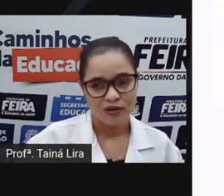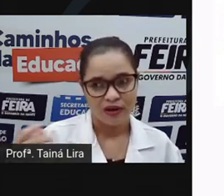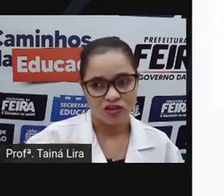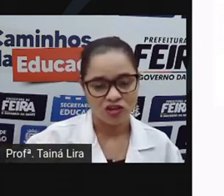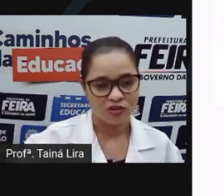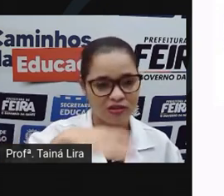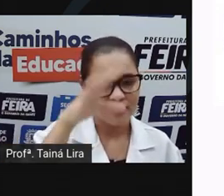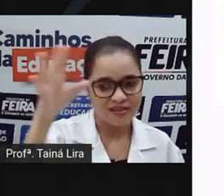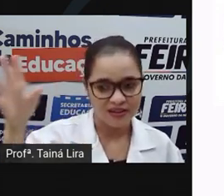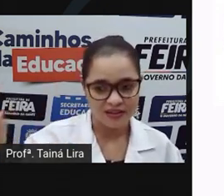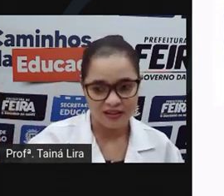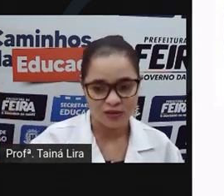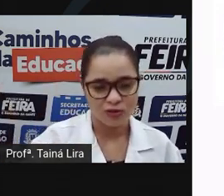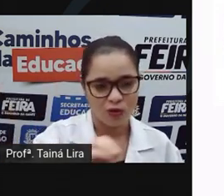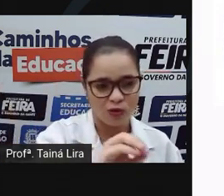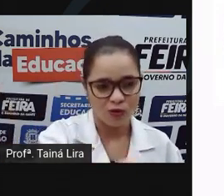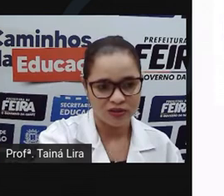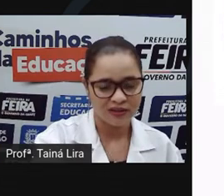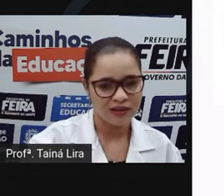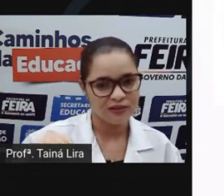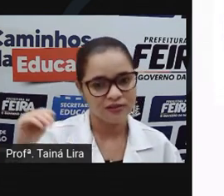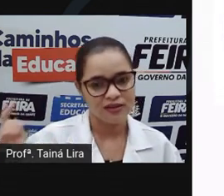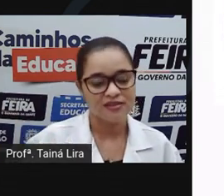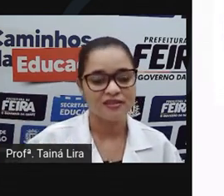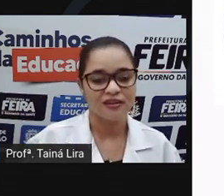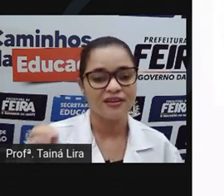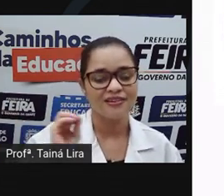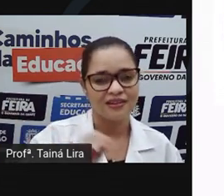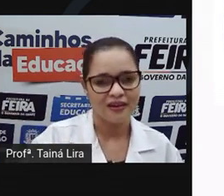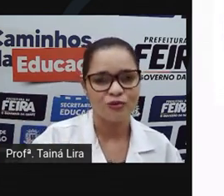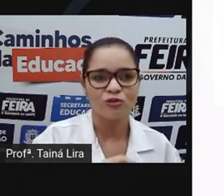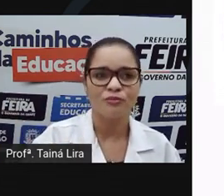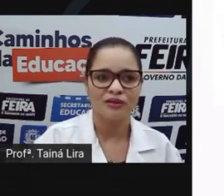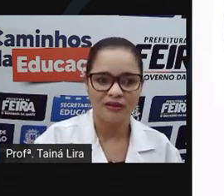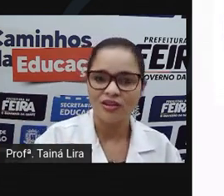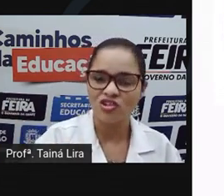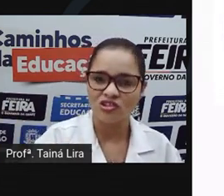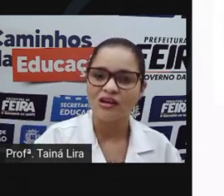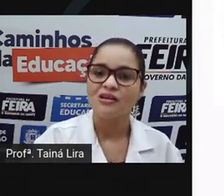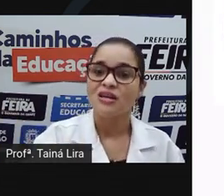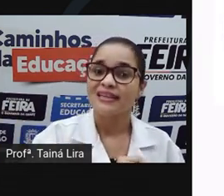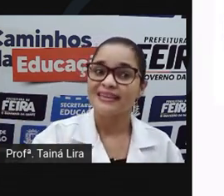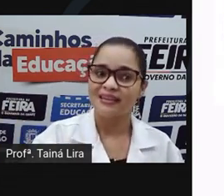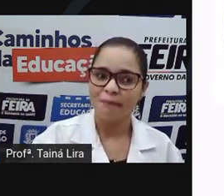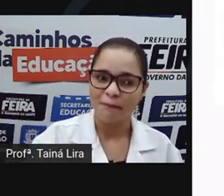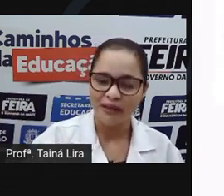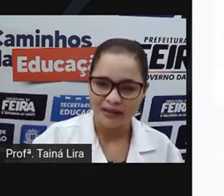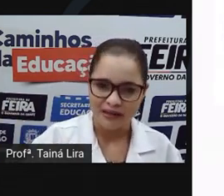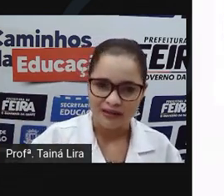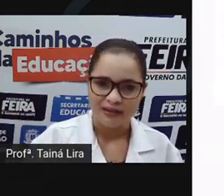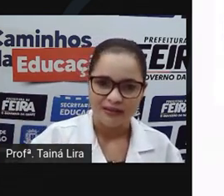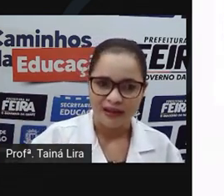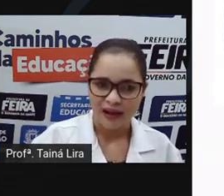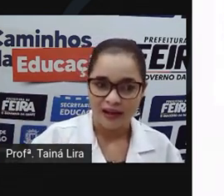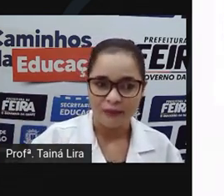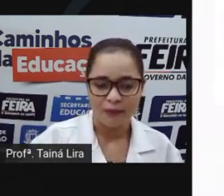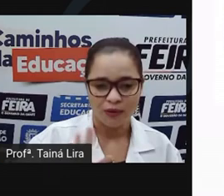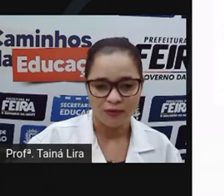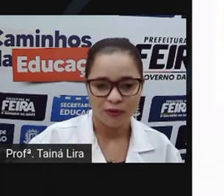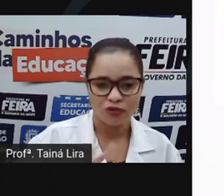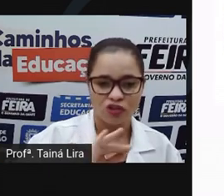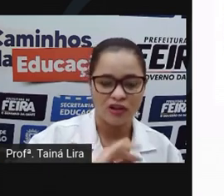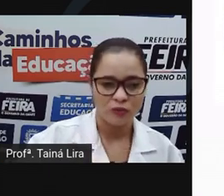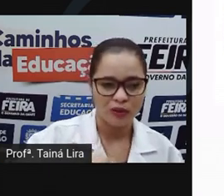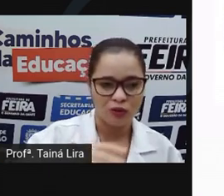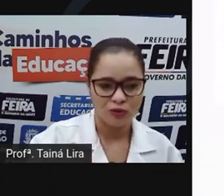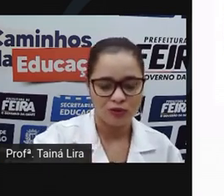estando a gente não tá esquentando não colocou nada ali não tá esquentando ele tá consumindo energia também tá